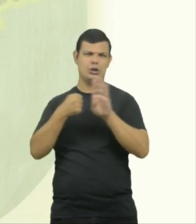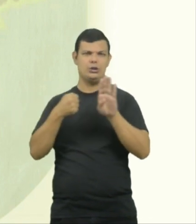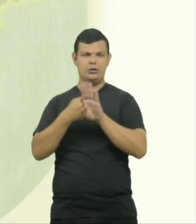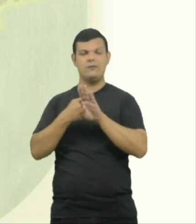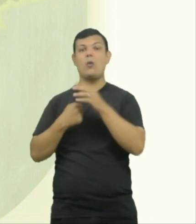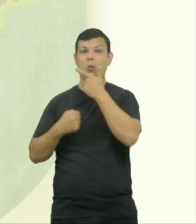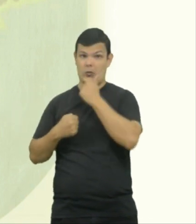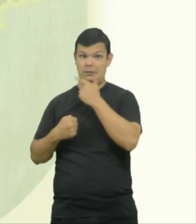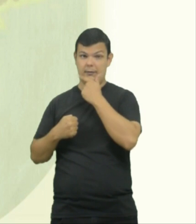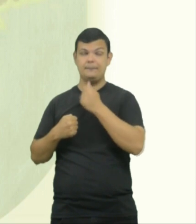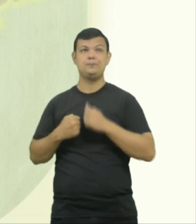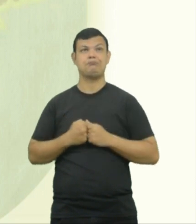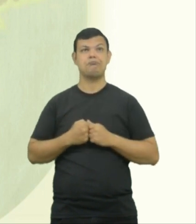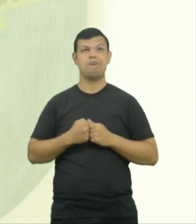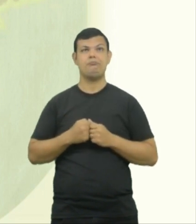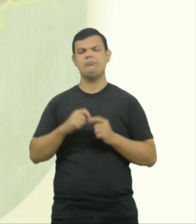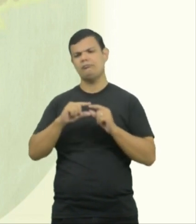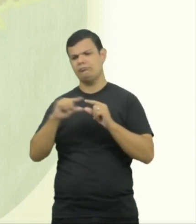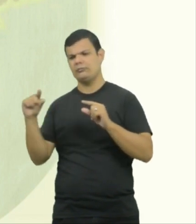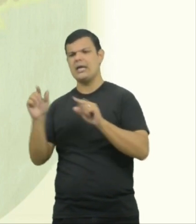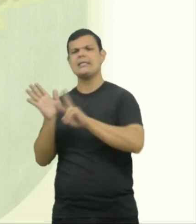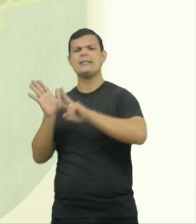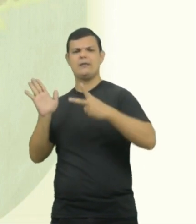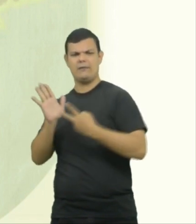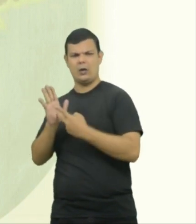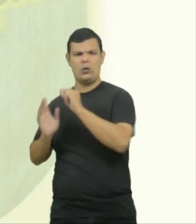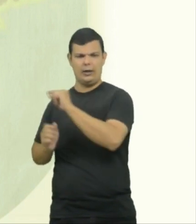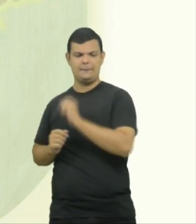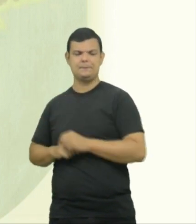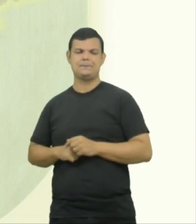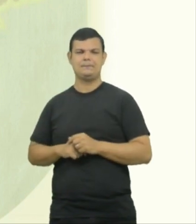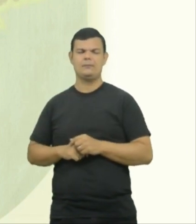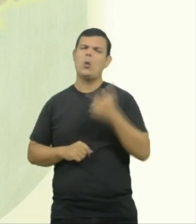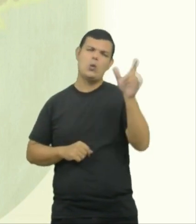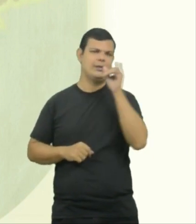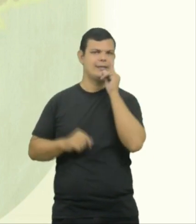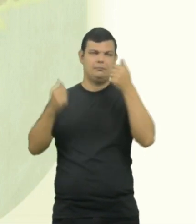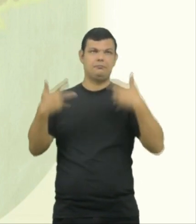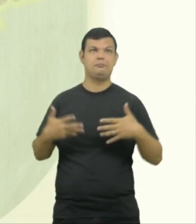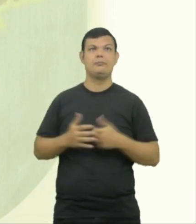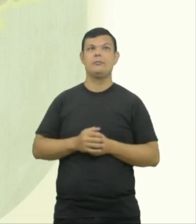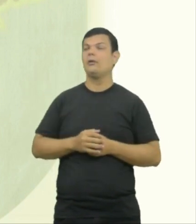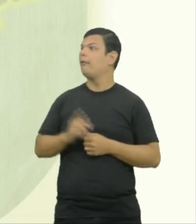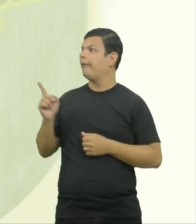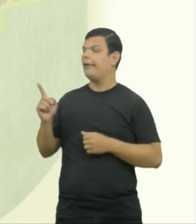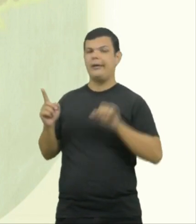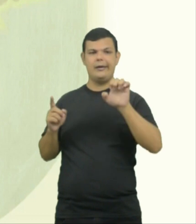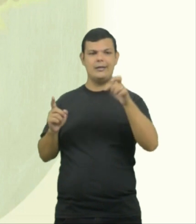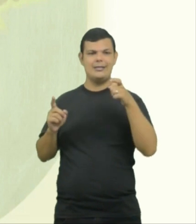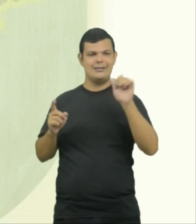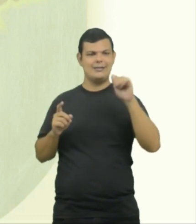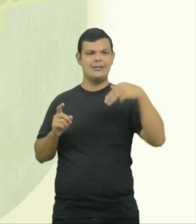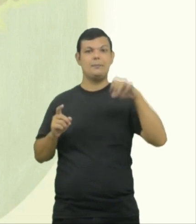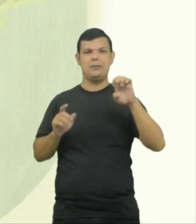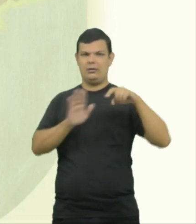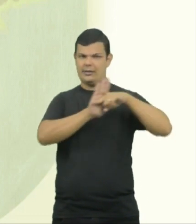pronunciado fechado, ou seja, doutor e não doutor. Depois, as outras informações que aparecem no dicionário